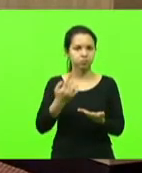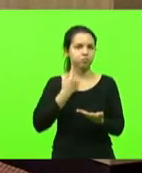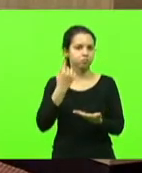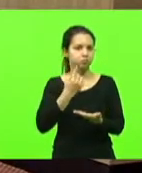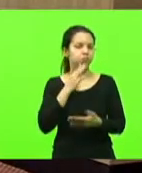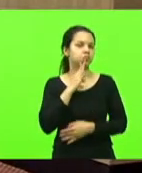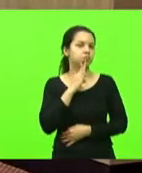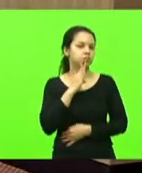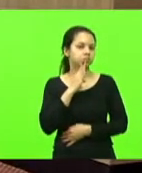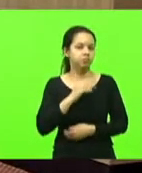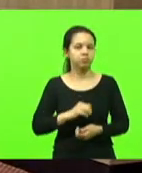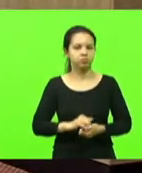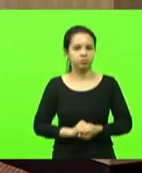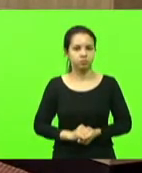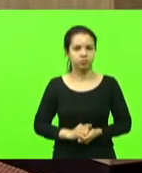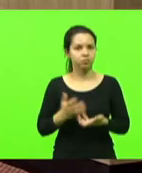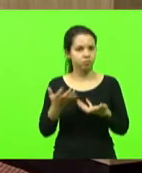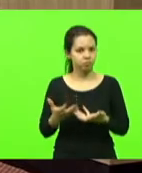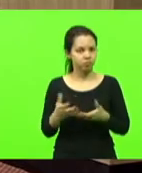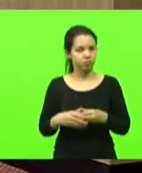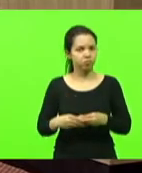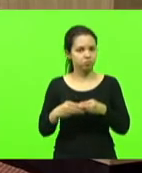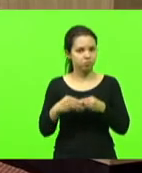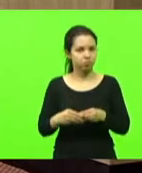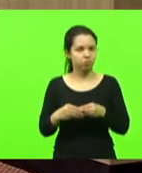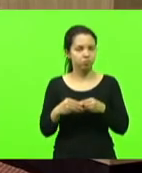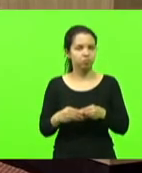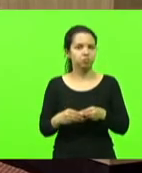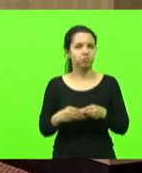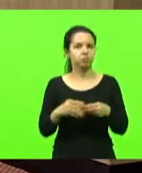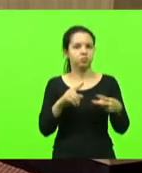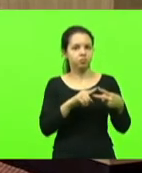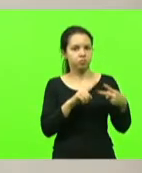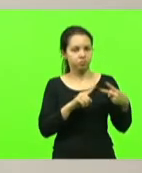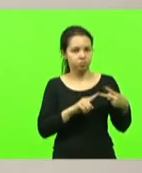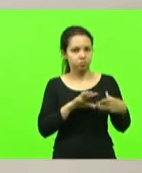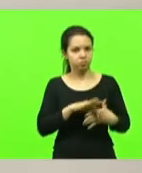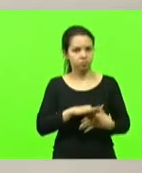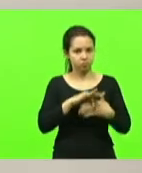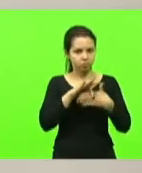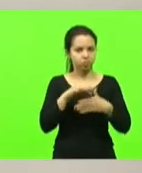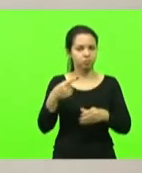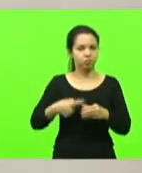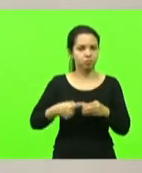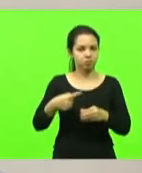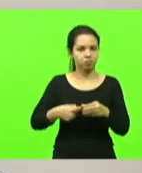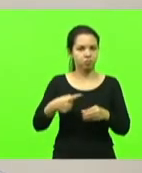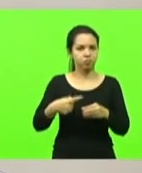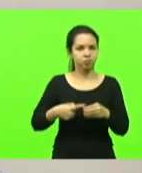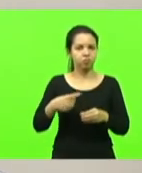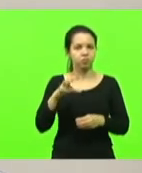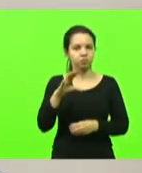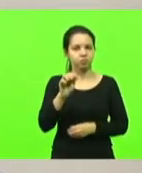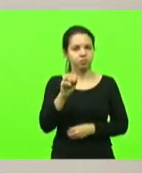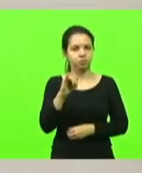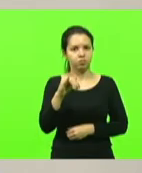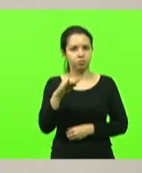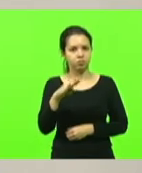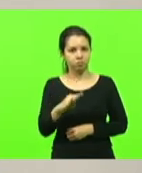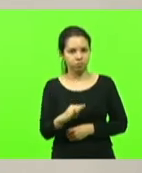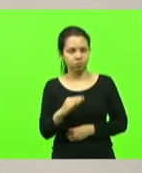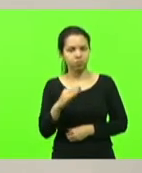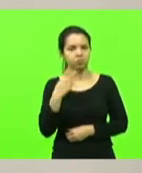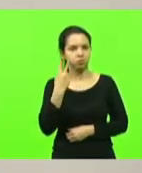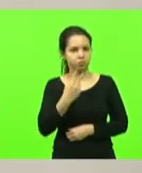Berlanda. Eu também gostaria de cumprimentar aqui duas lideranças do município de Caibi, que estão presentes aqui, o vereador